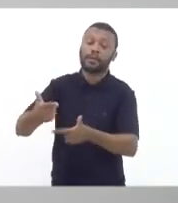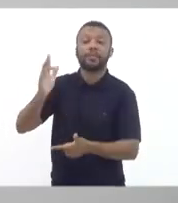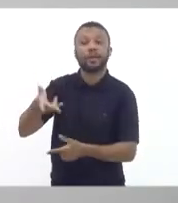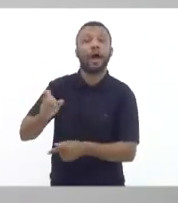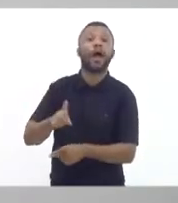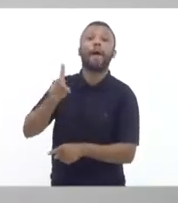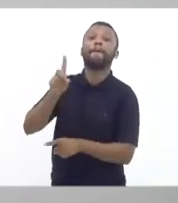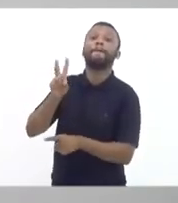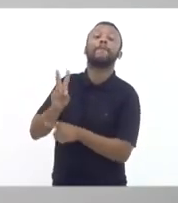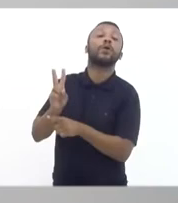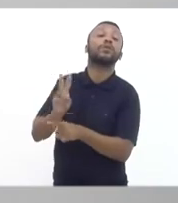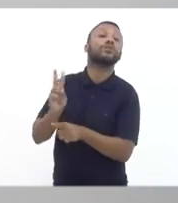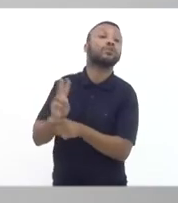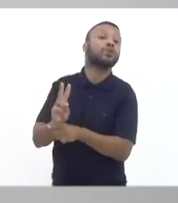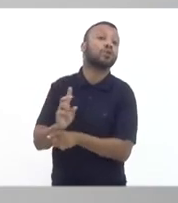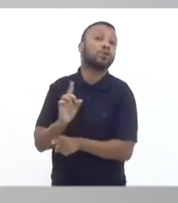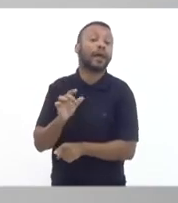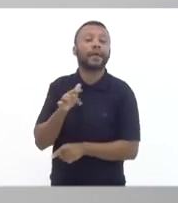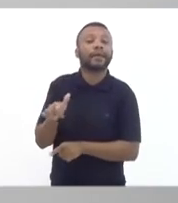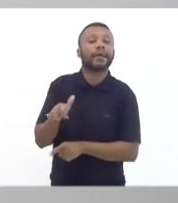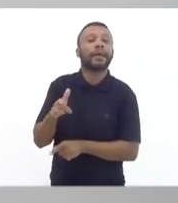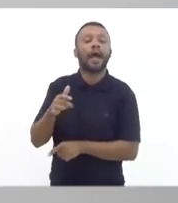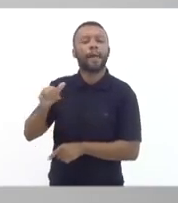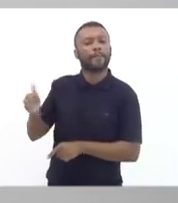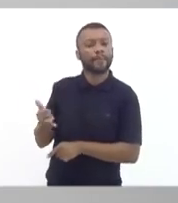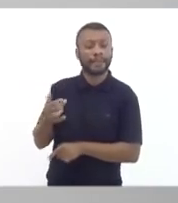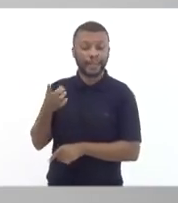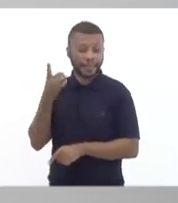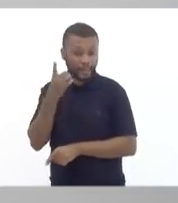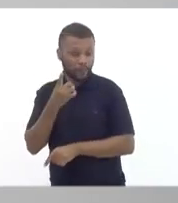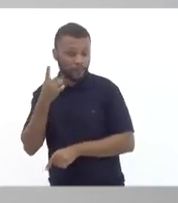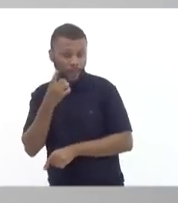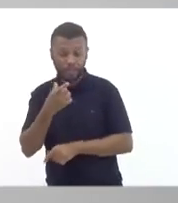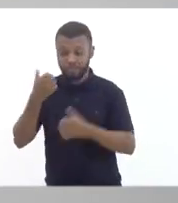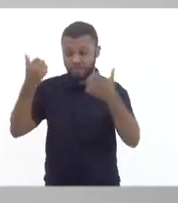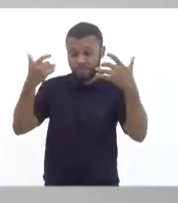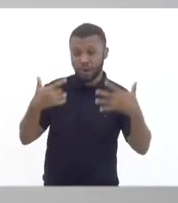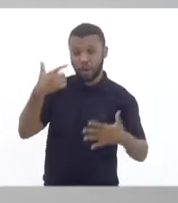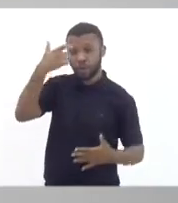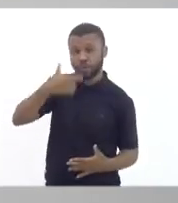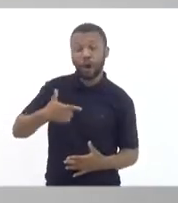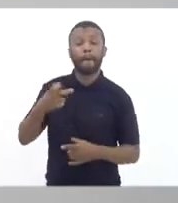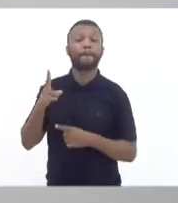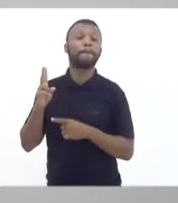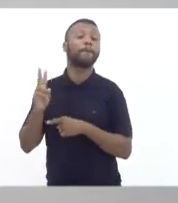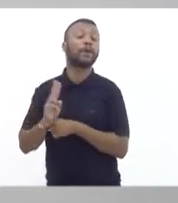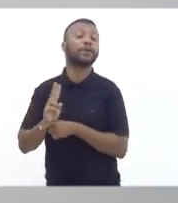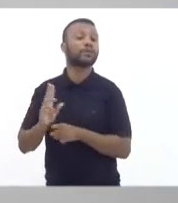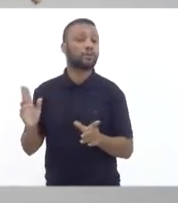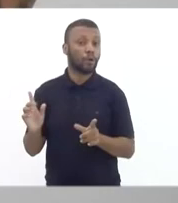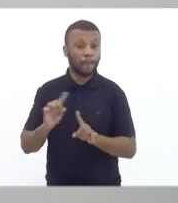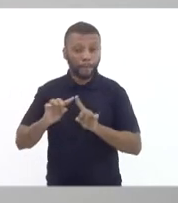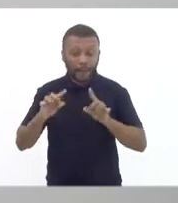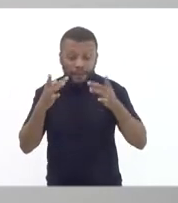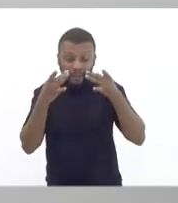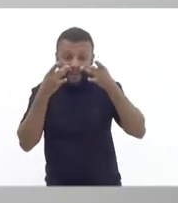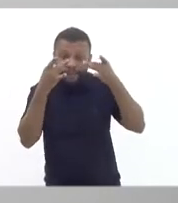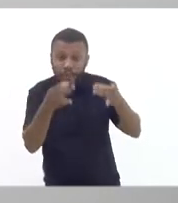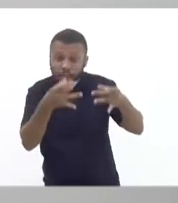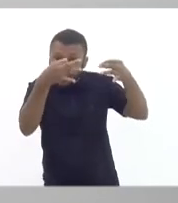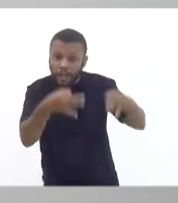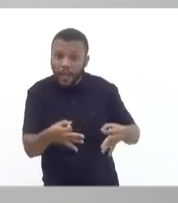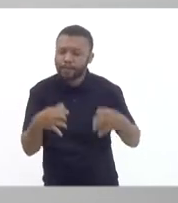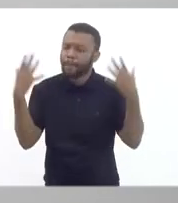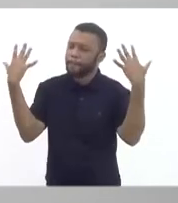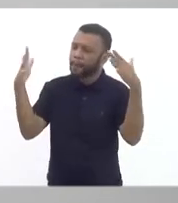protetor. Não quem vem como deputado para dizer que é protetor. Não. Votem, vejam quem está fazendo política realmente séria. Parabéns,